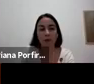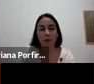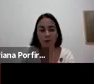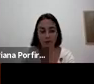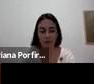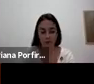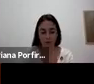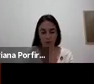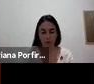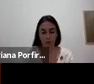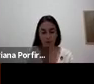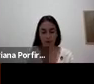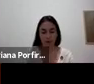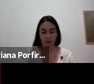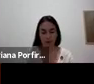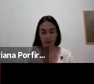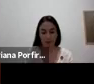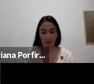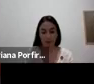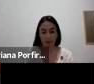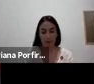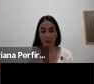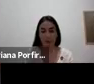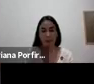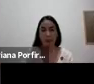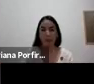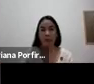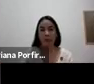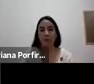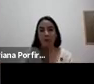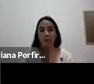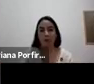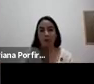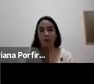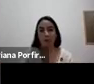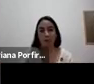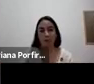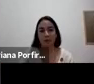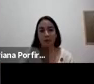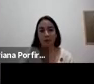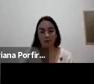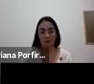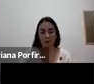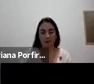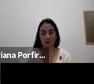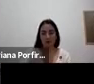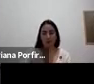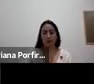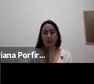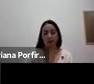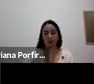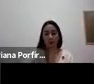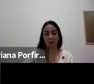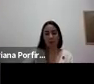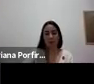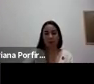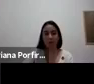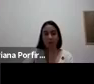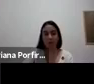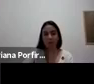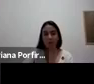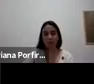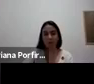Providing the right balance of nutrients, helping to protect against illnesses and infections, and possibly helping with brain